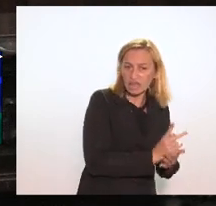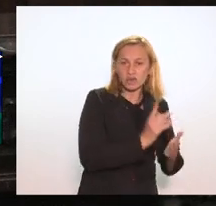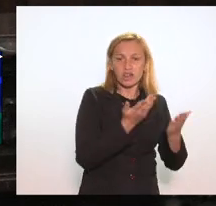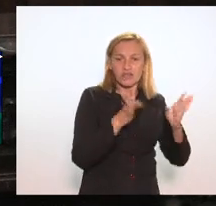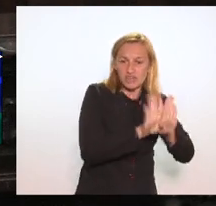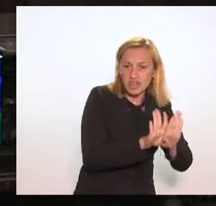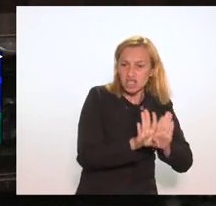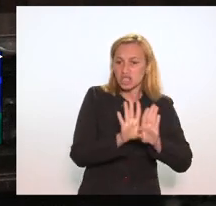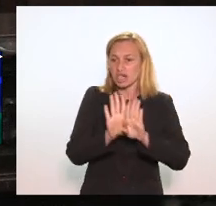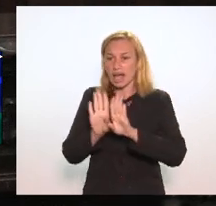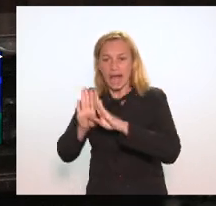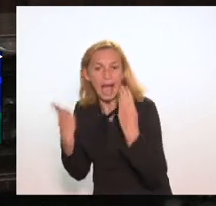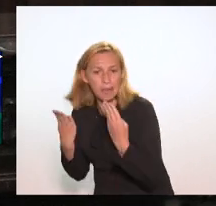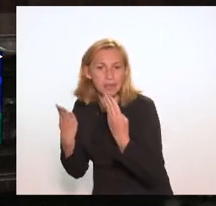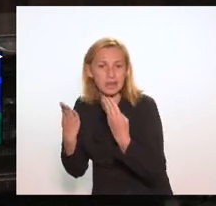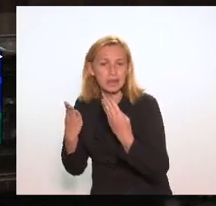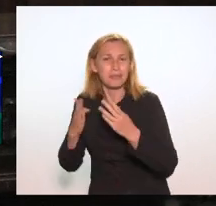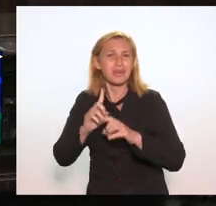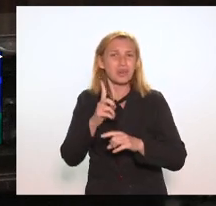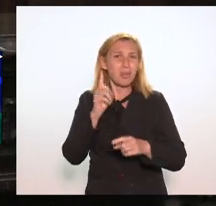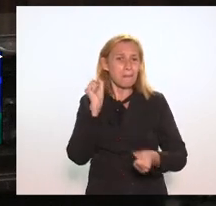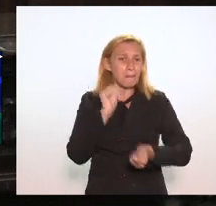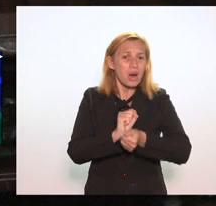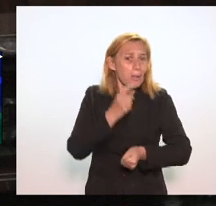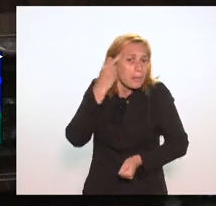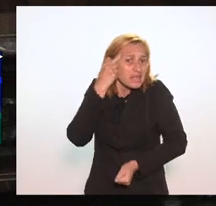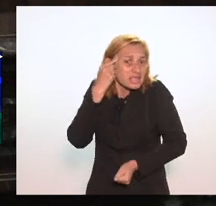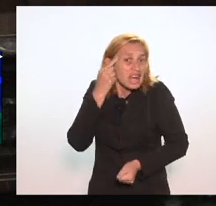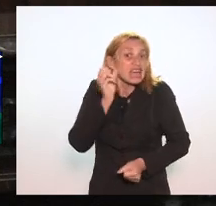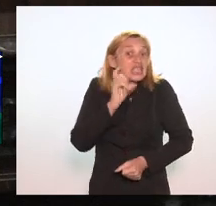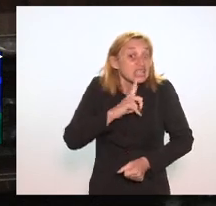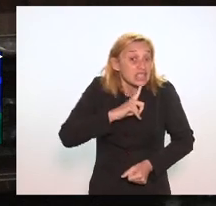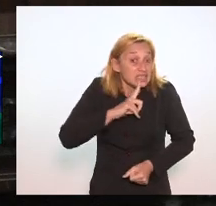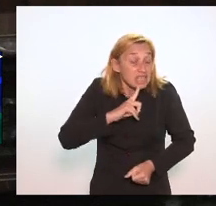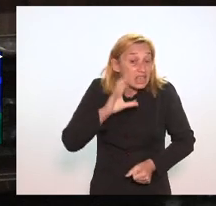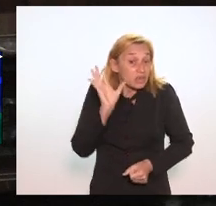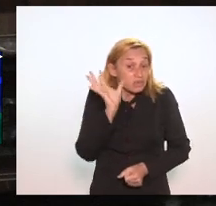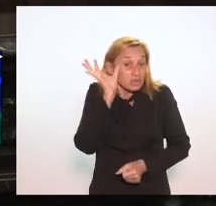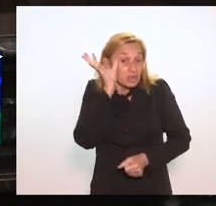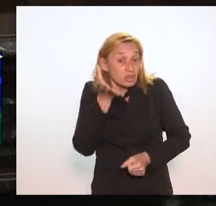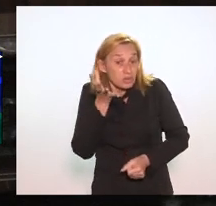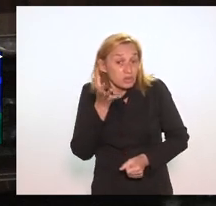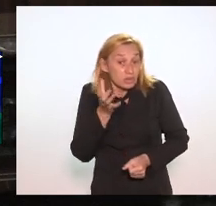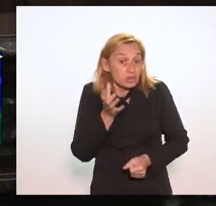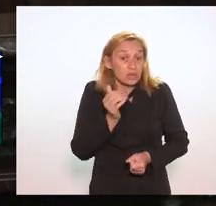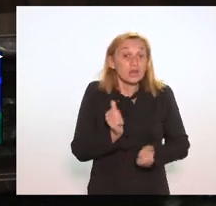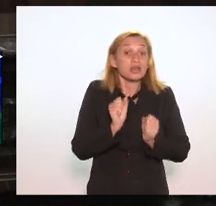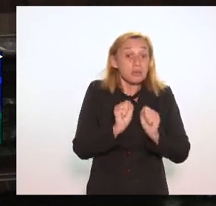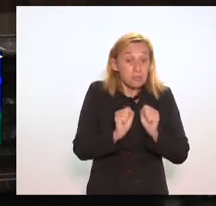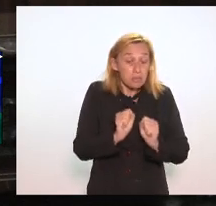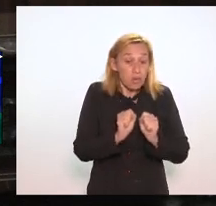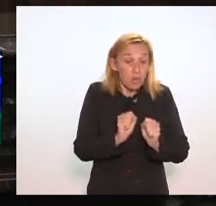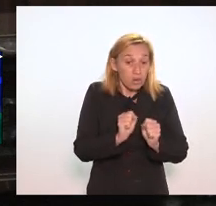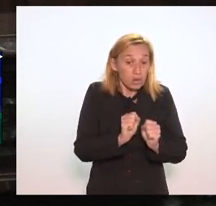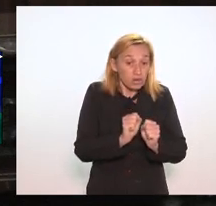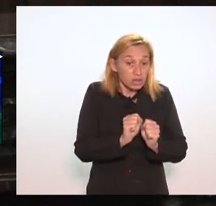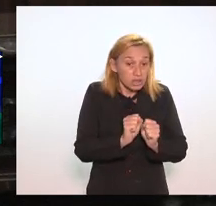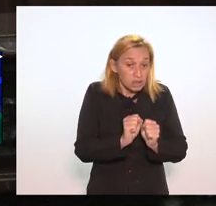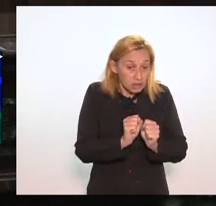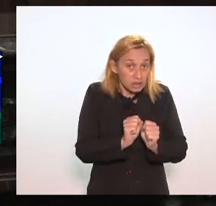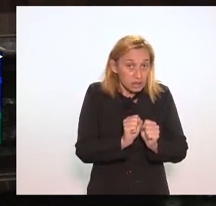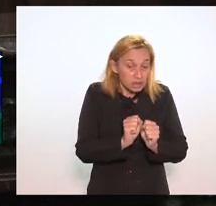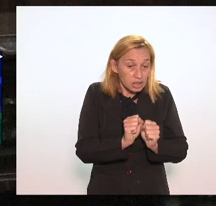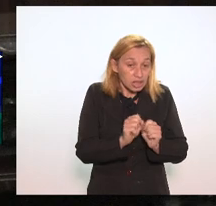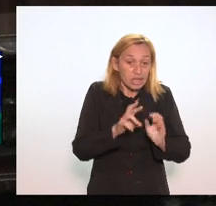que eu e ninguém parou para imaginar eu fiquei que tem uma solução intermediária em que você pode dentro dos